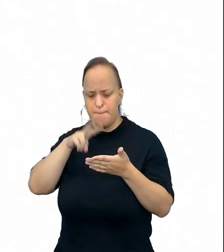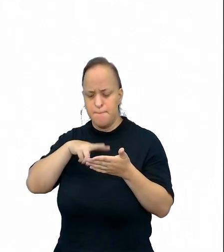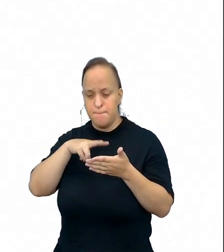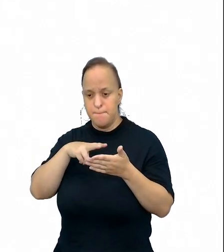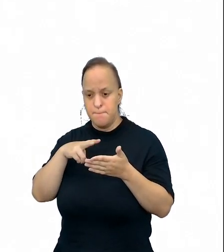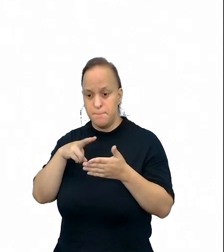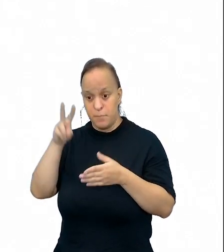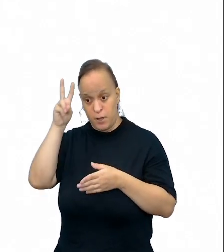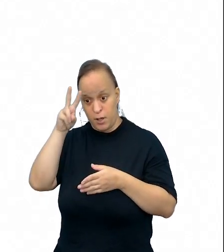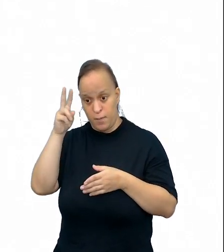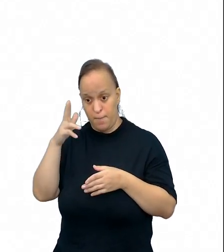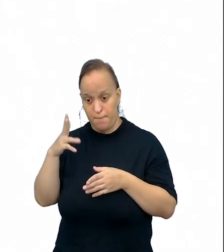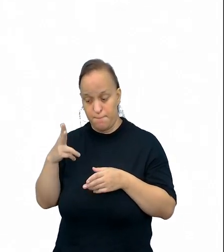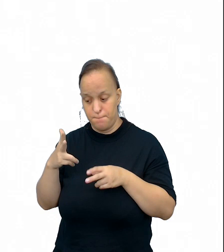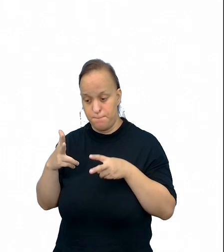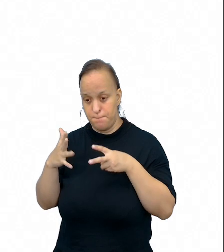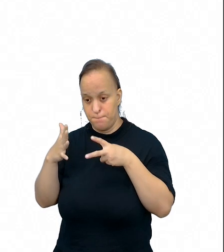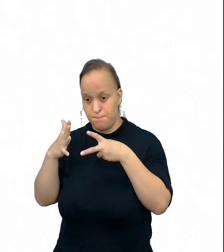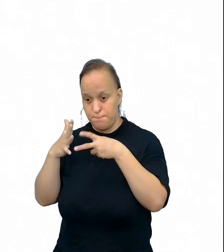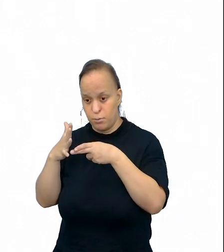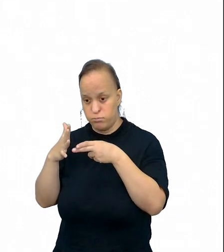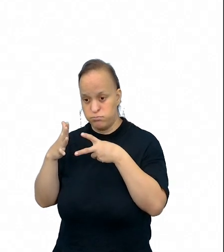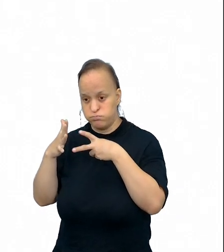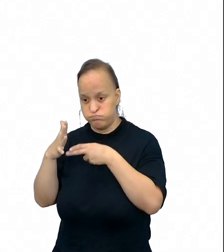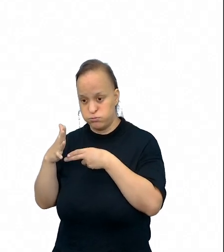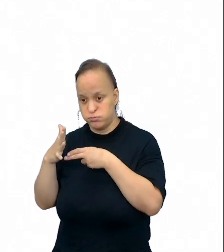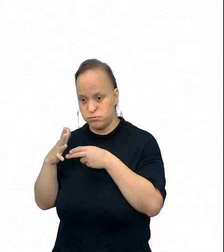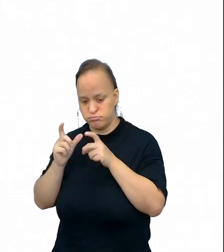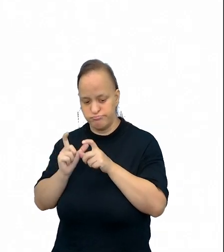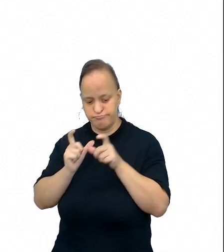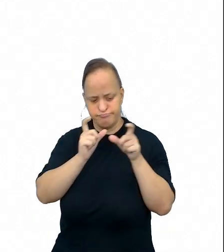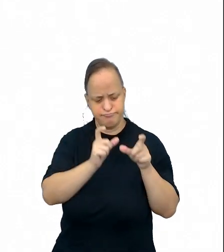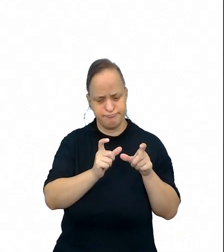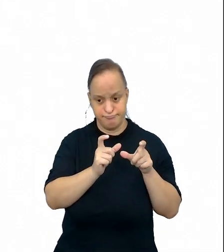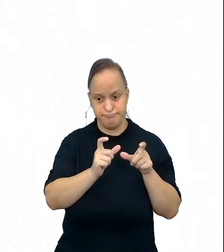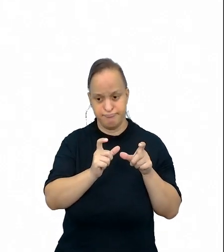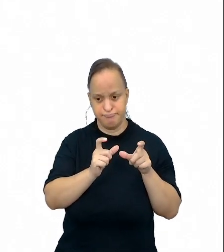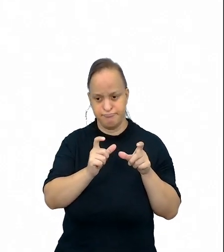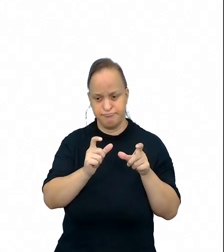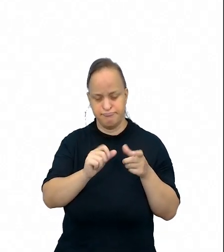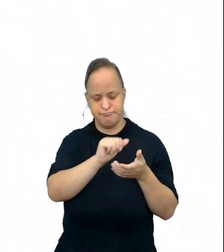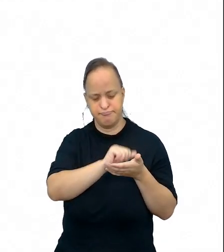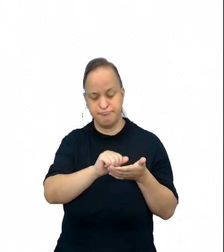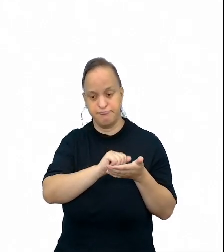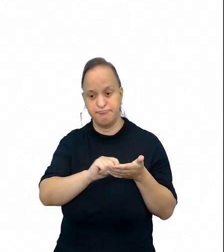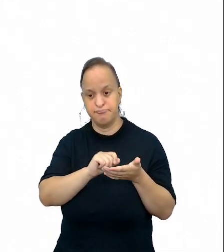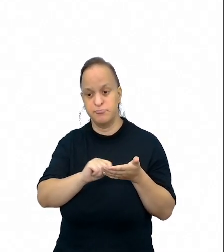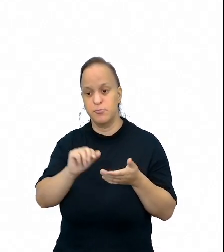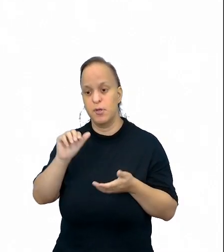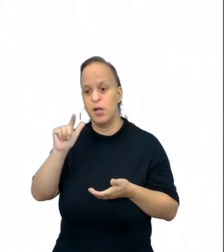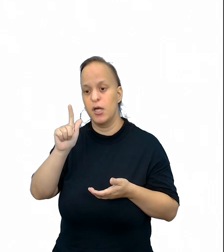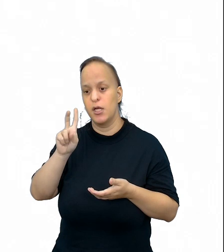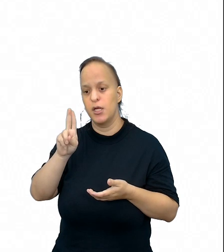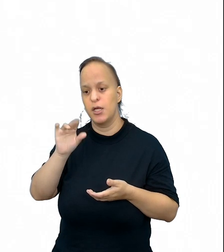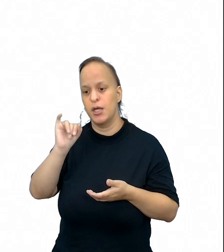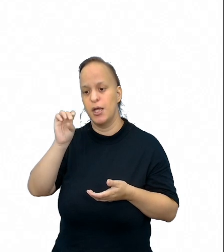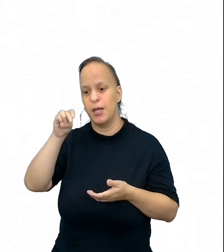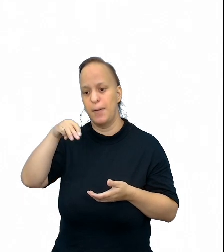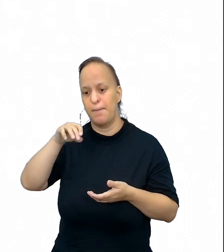Guimarães Rosa, né, onde esse autor traz para nós, né, a